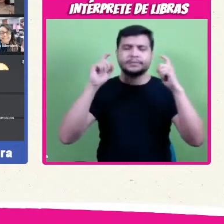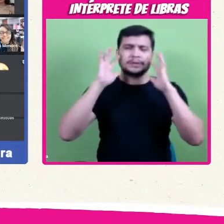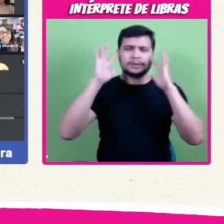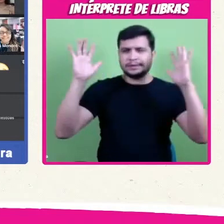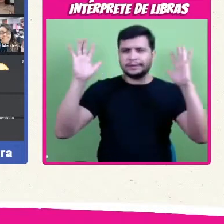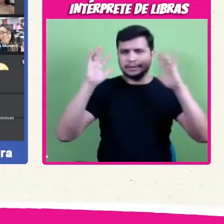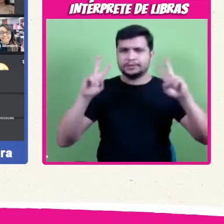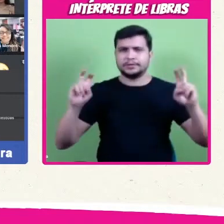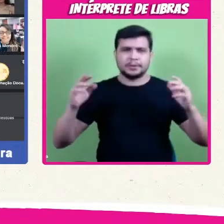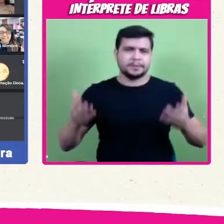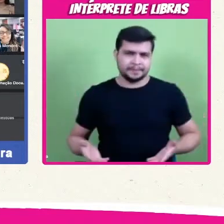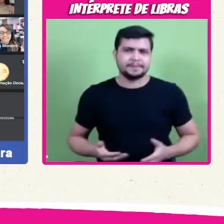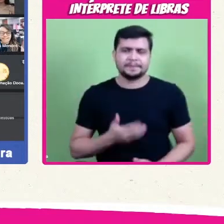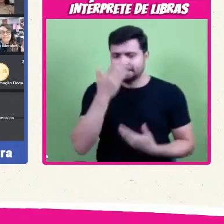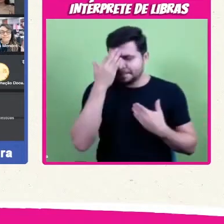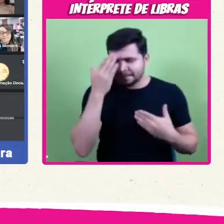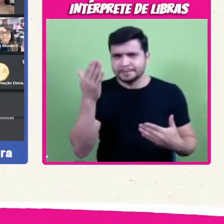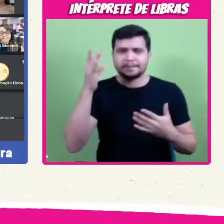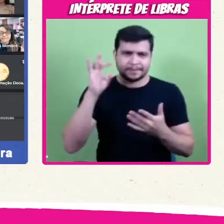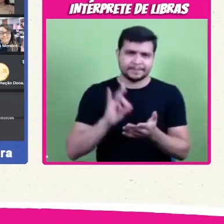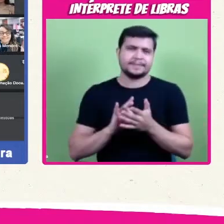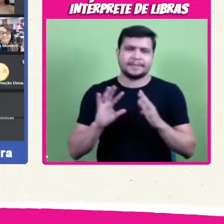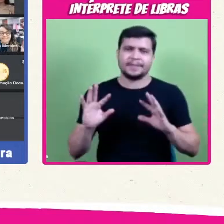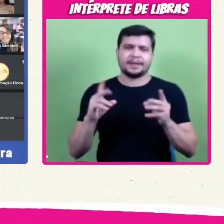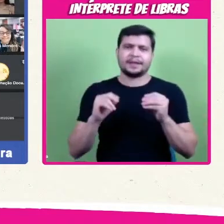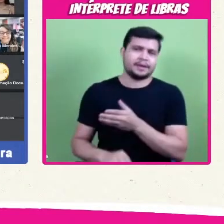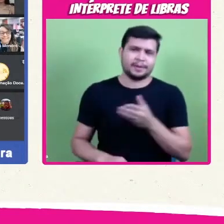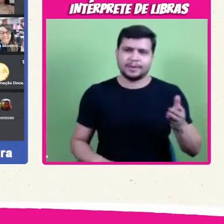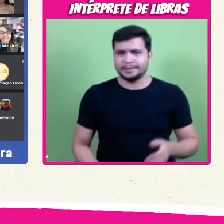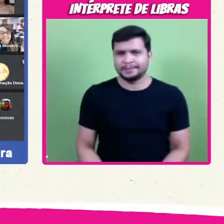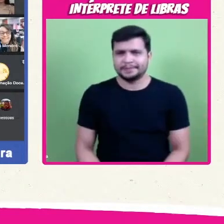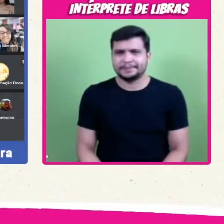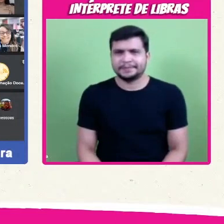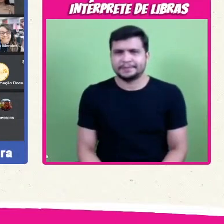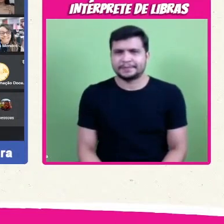das temáticas. Muito obrigada a todas, todos e todos.